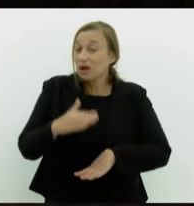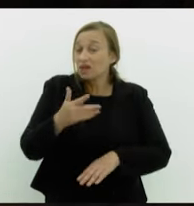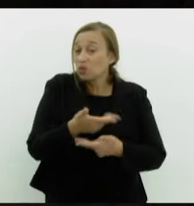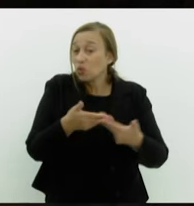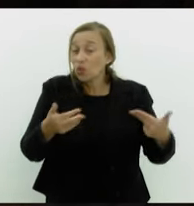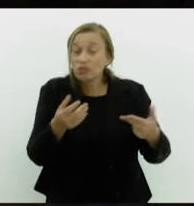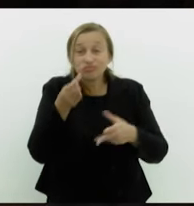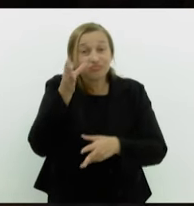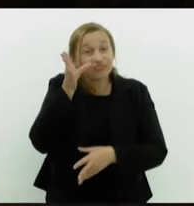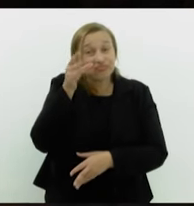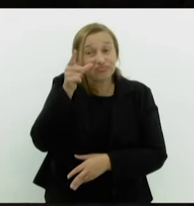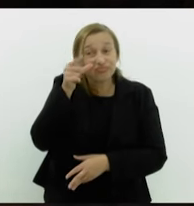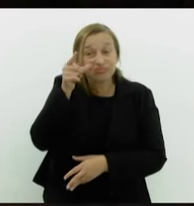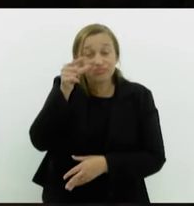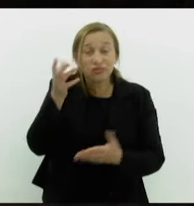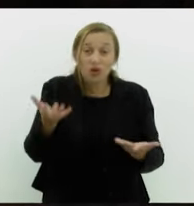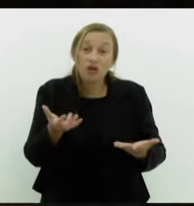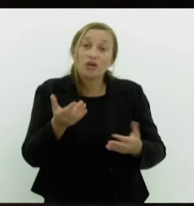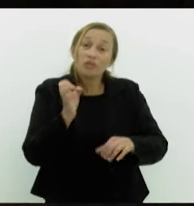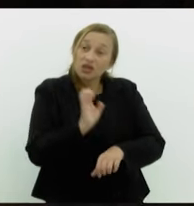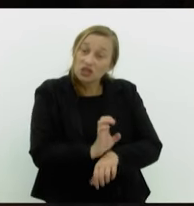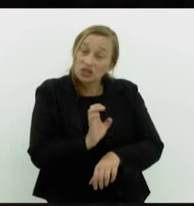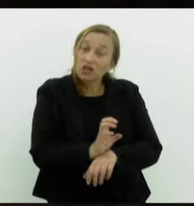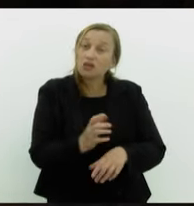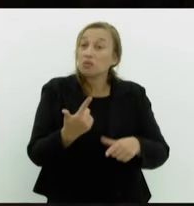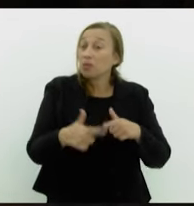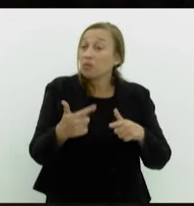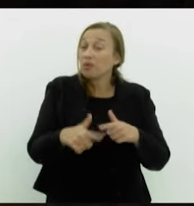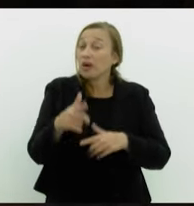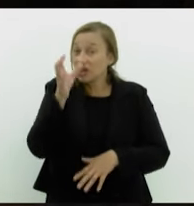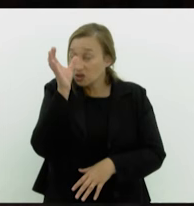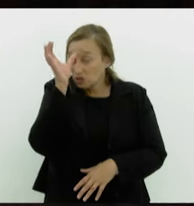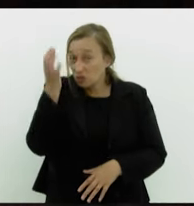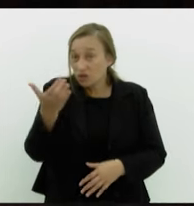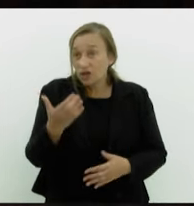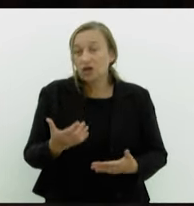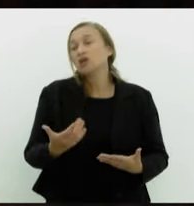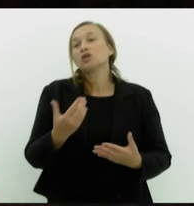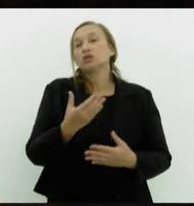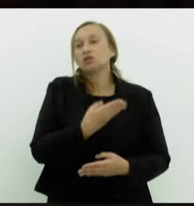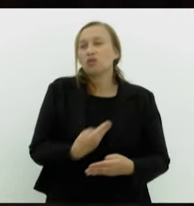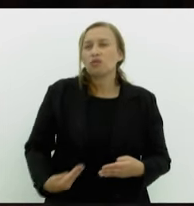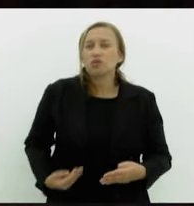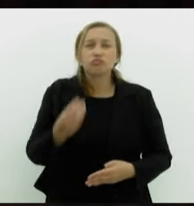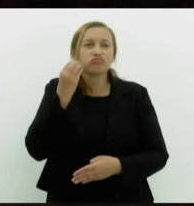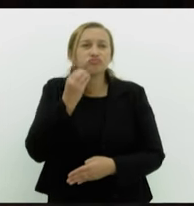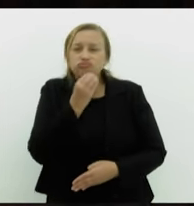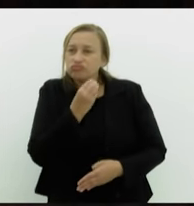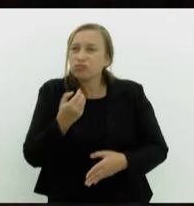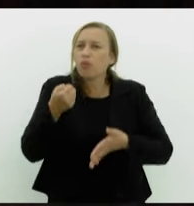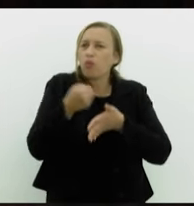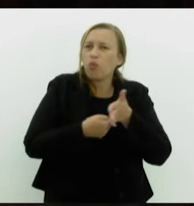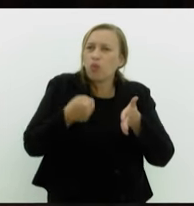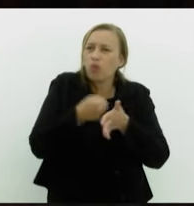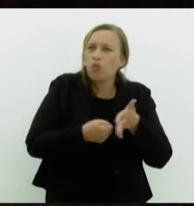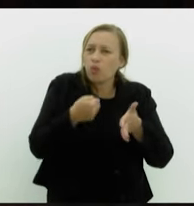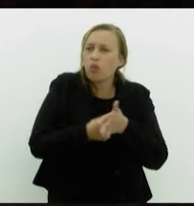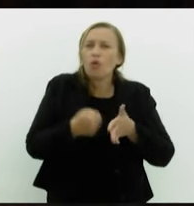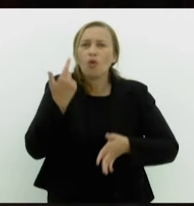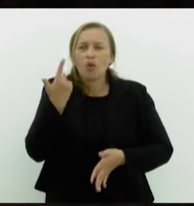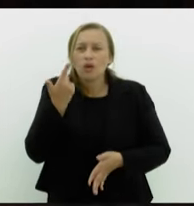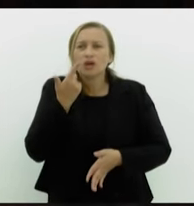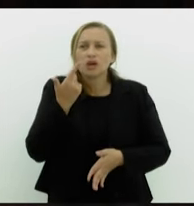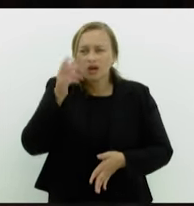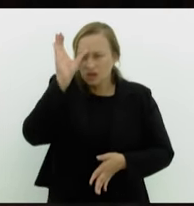coisas interessantes para o nosso Estado, para resolver o problema do nosso Estado. Nosso governo, Cláudio Castro, aí está lutando para conseguir resolver